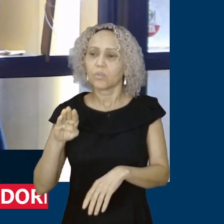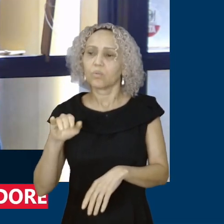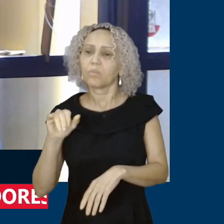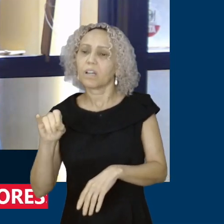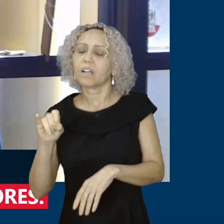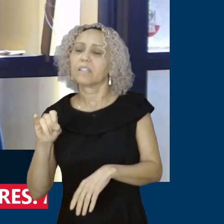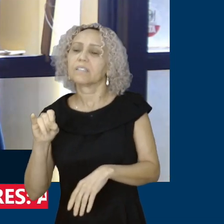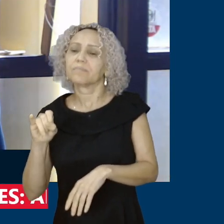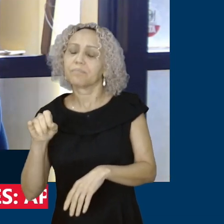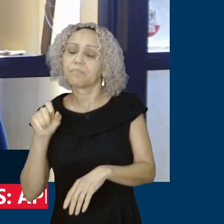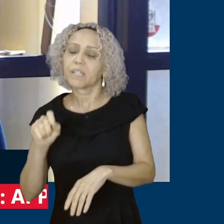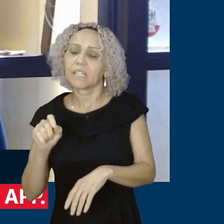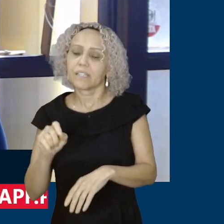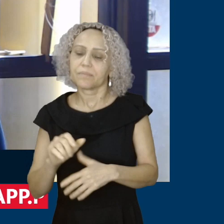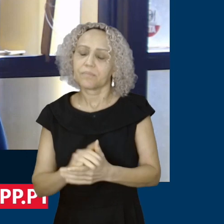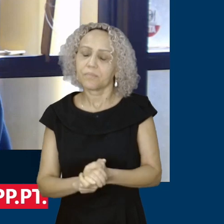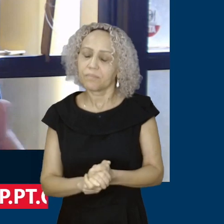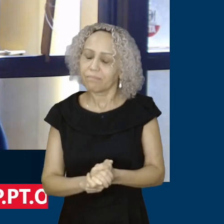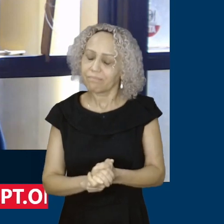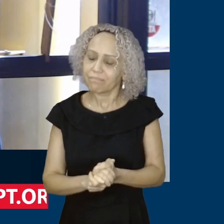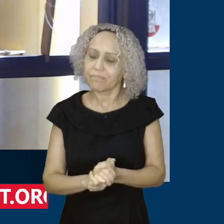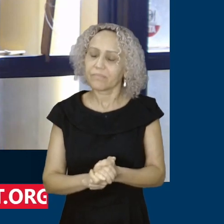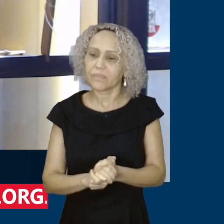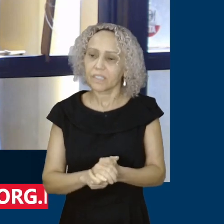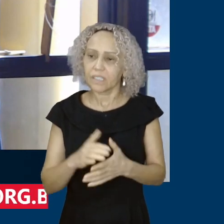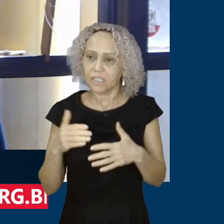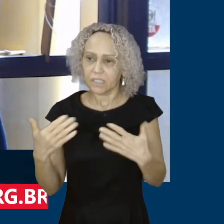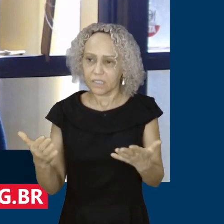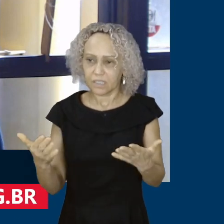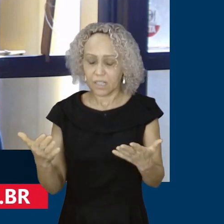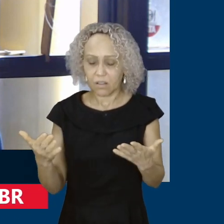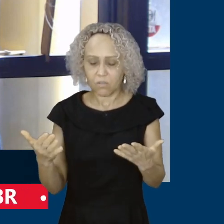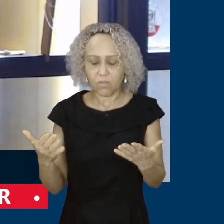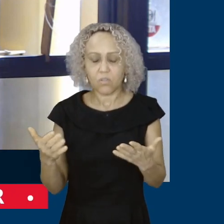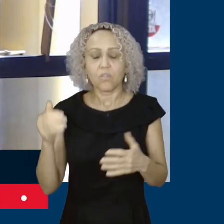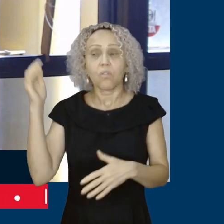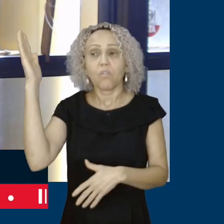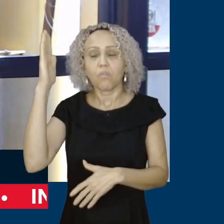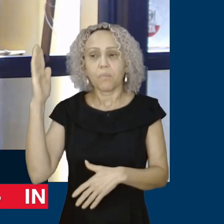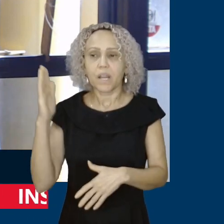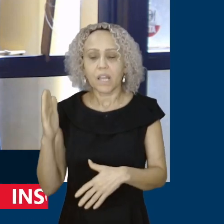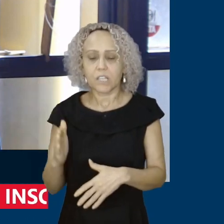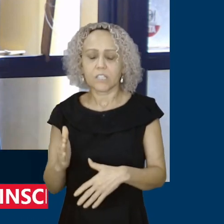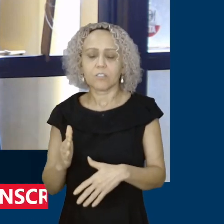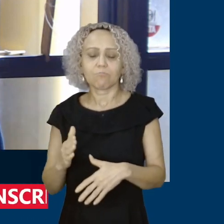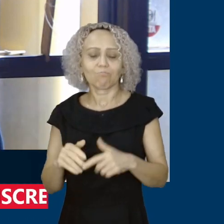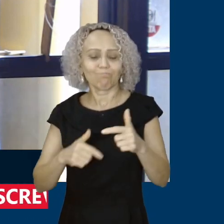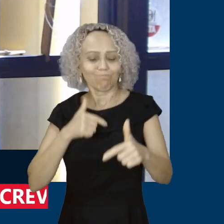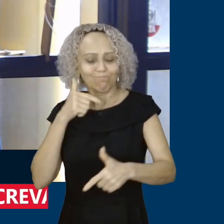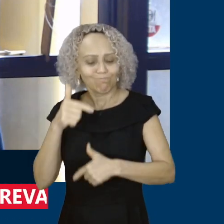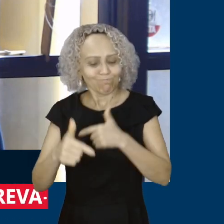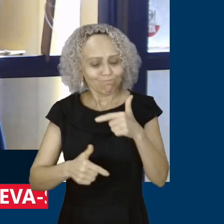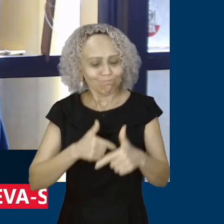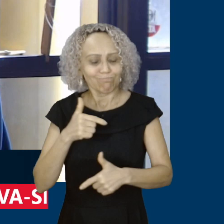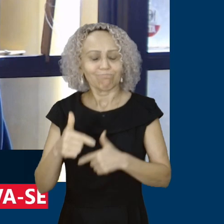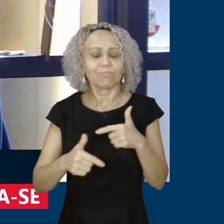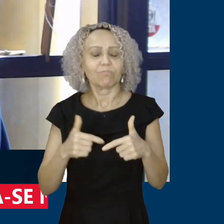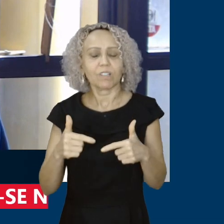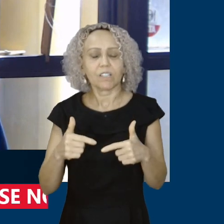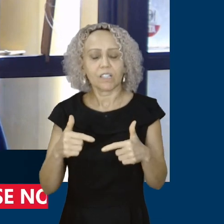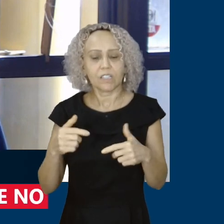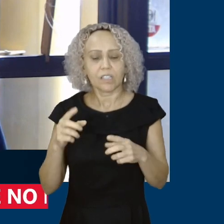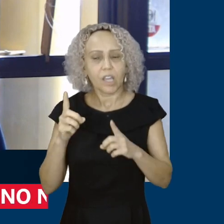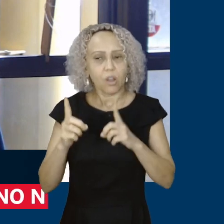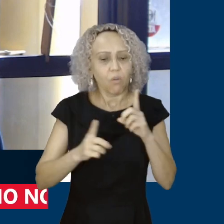patamar, justamente por tudo isso que o Brasil está fazendo, né, e que o PAC, de certa forma, dialoga, entendeu,